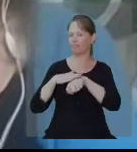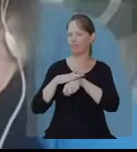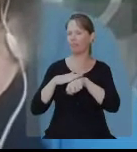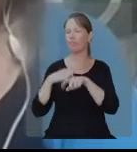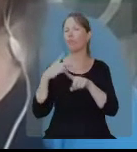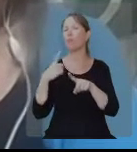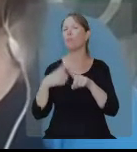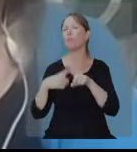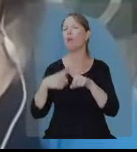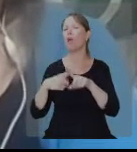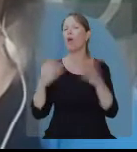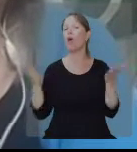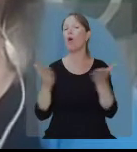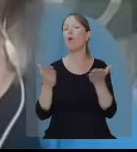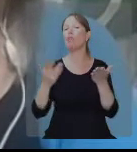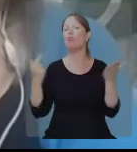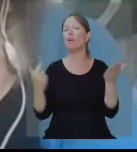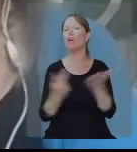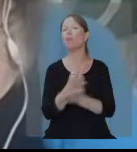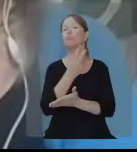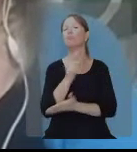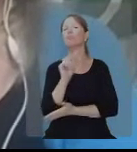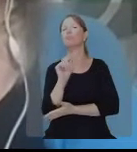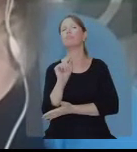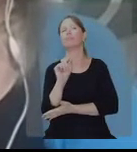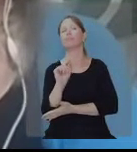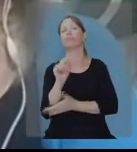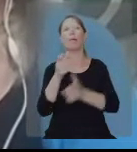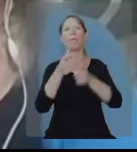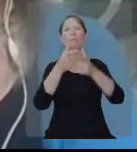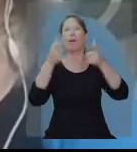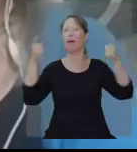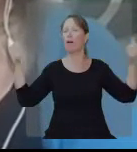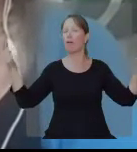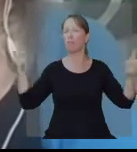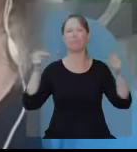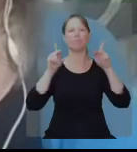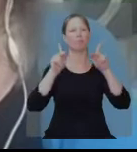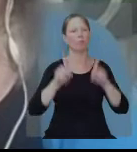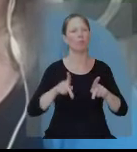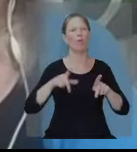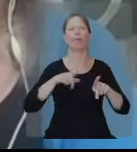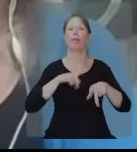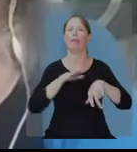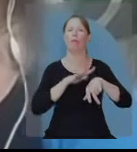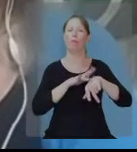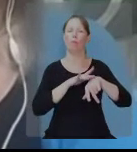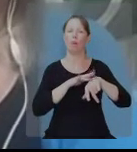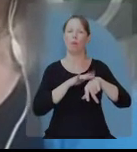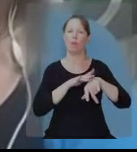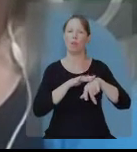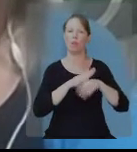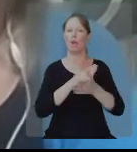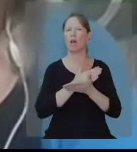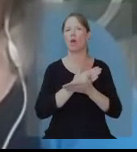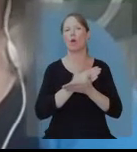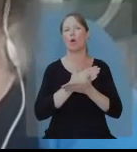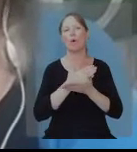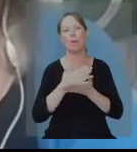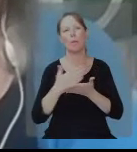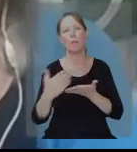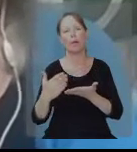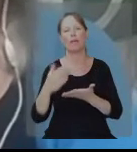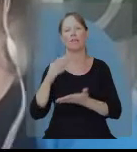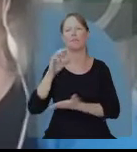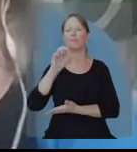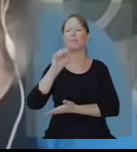ó, o que acontece hoje? A maioria das pessoas está doente, porque daí começam as